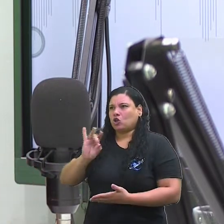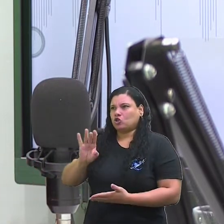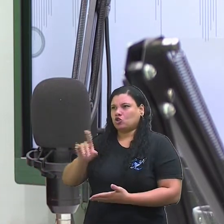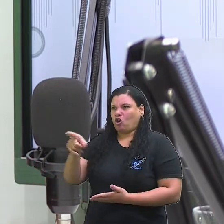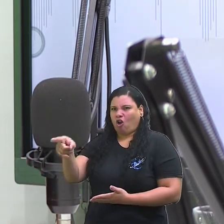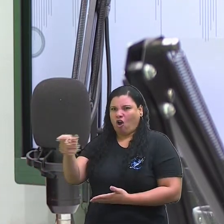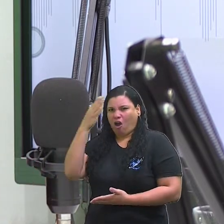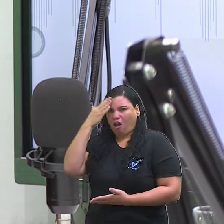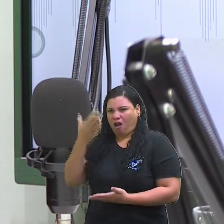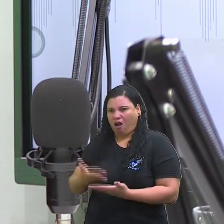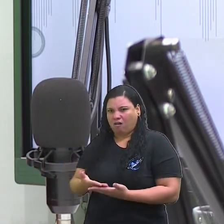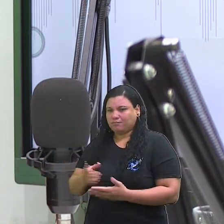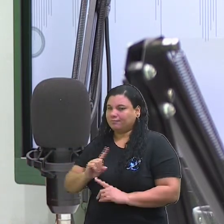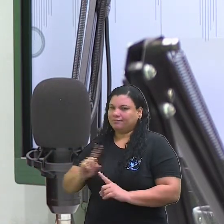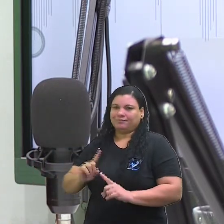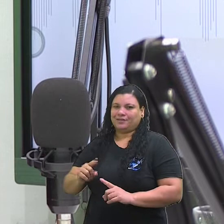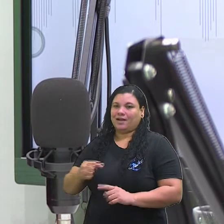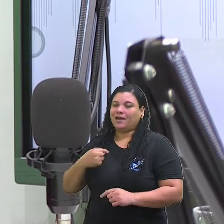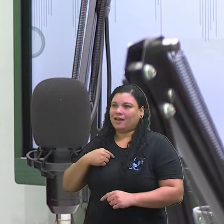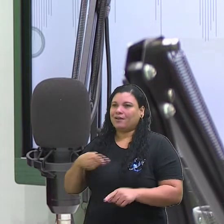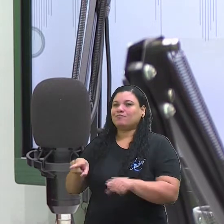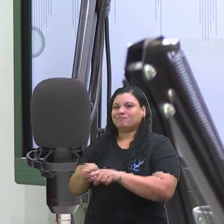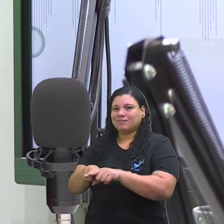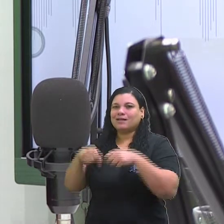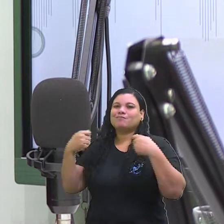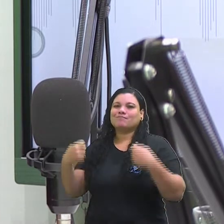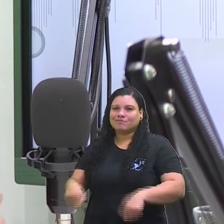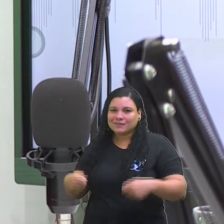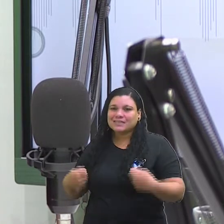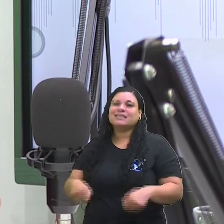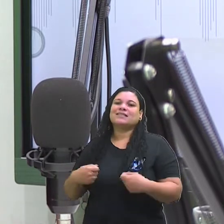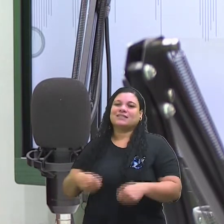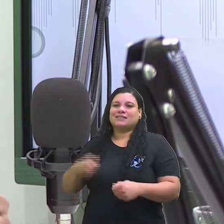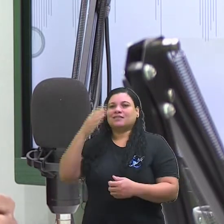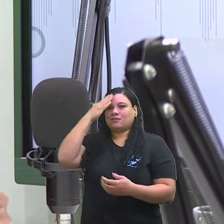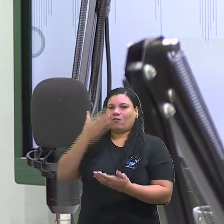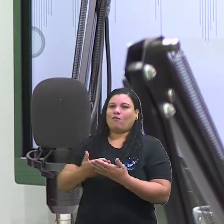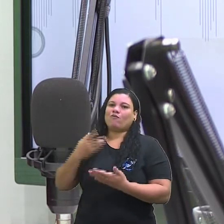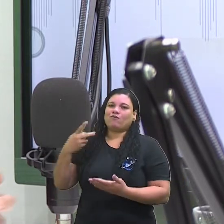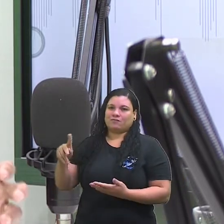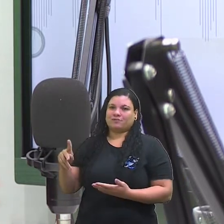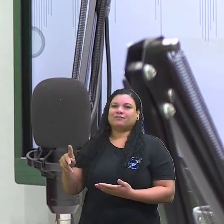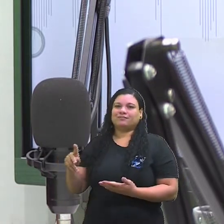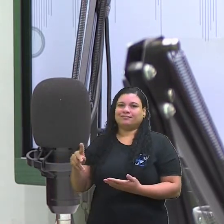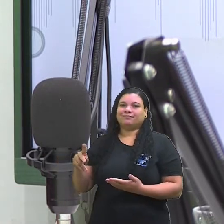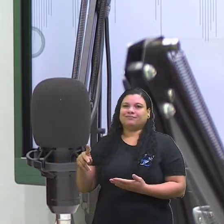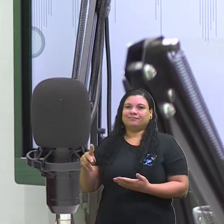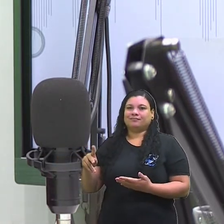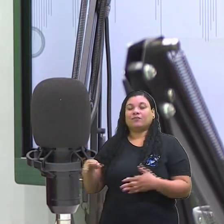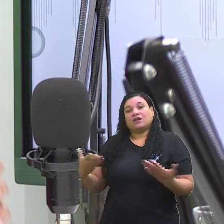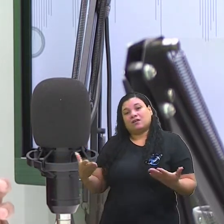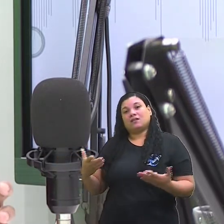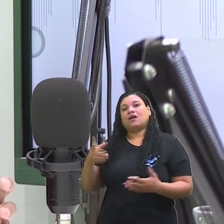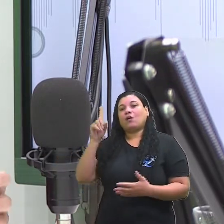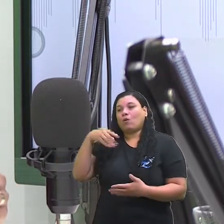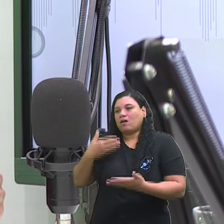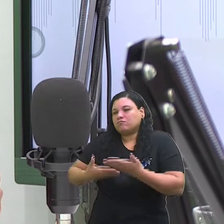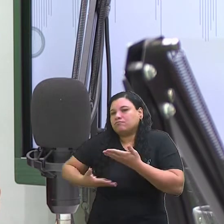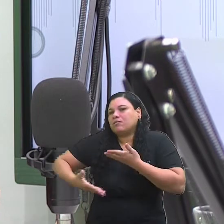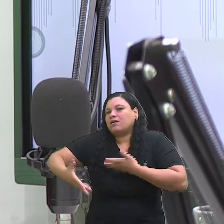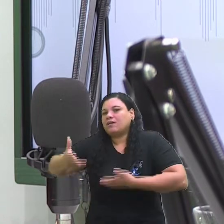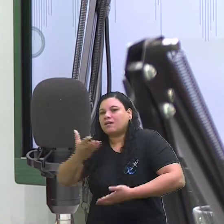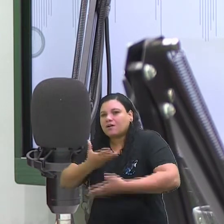tendo um relacionamento com elas, eu posso, portanto, confiar. E aí, então, nós pais vamos soltando as rédeas,